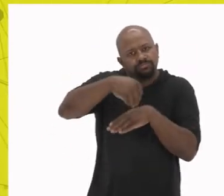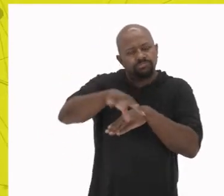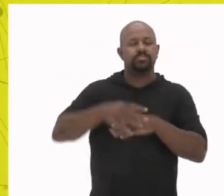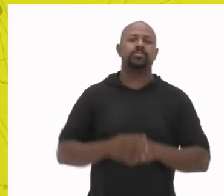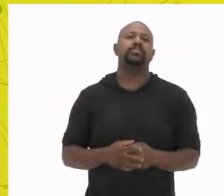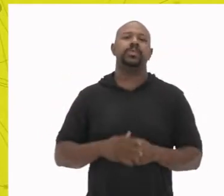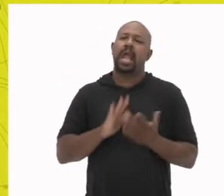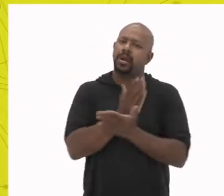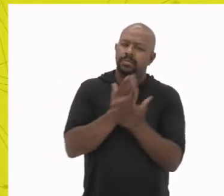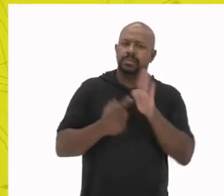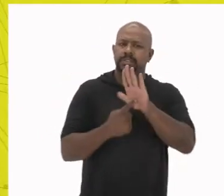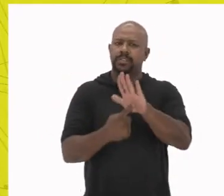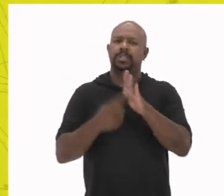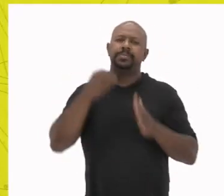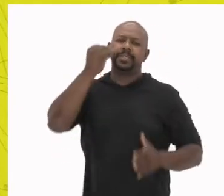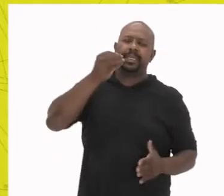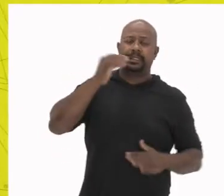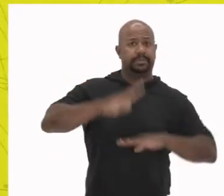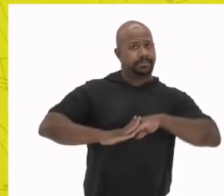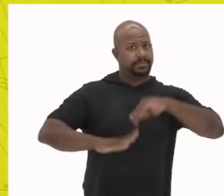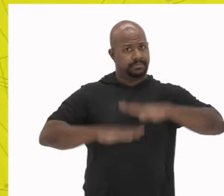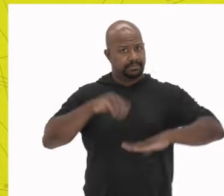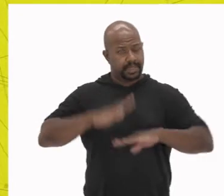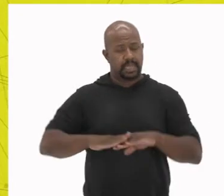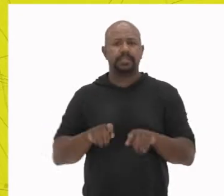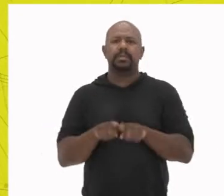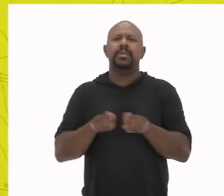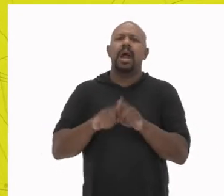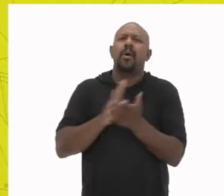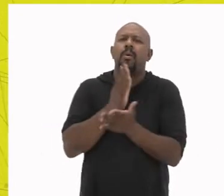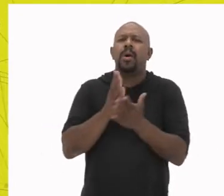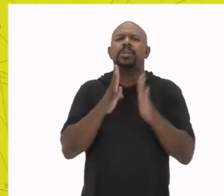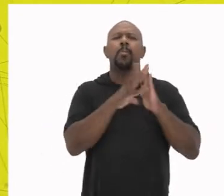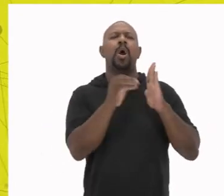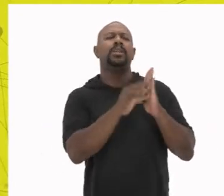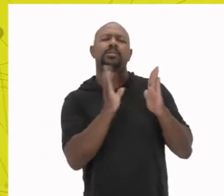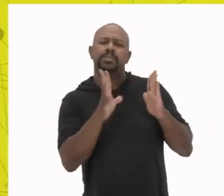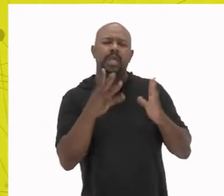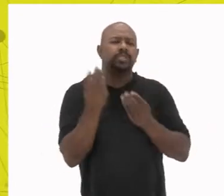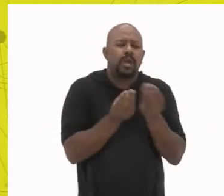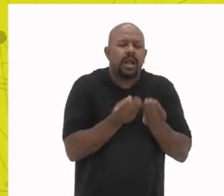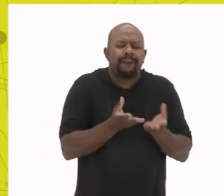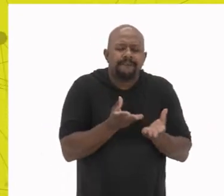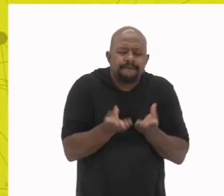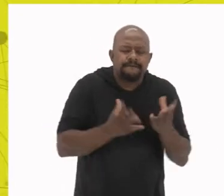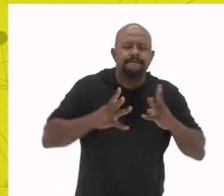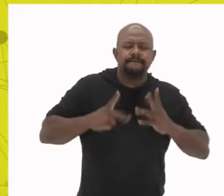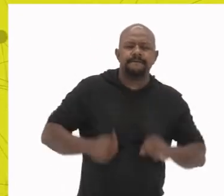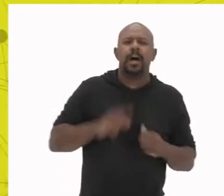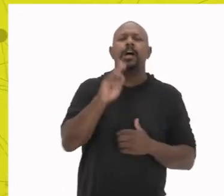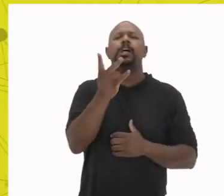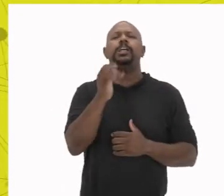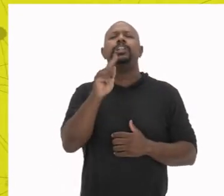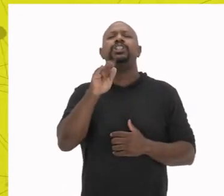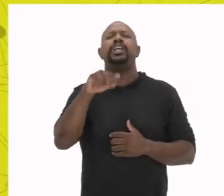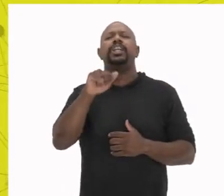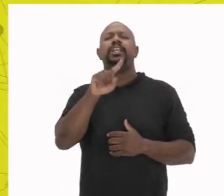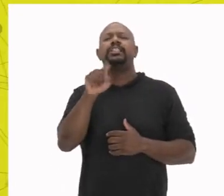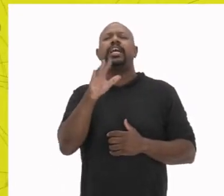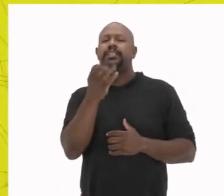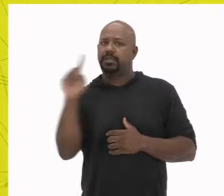conhecimentos. Vou apresentar algumas experiências práticas e exemplos de conservação e higienização ao longo desta